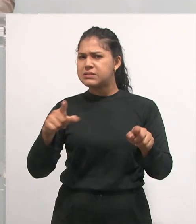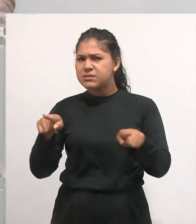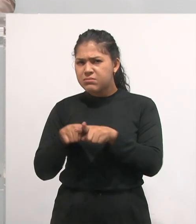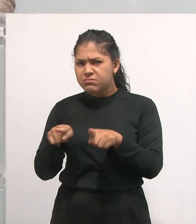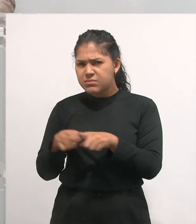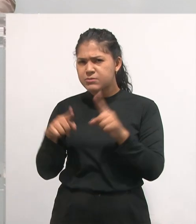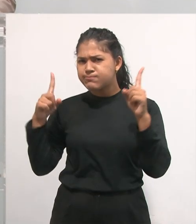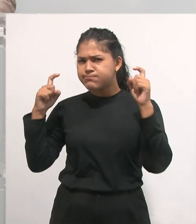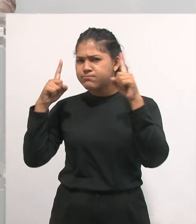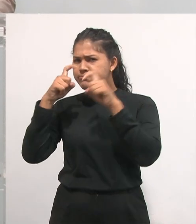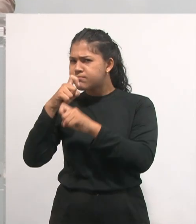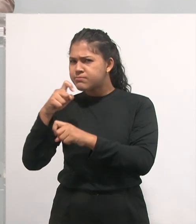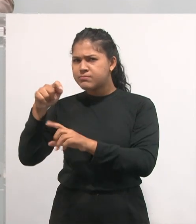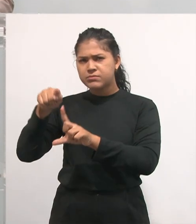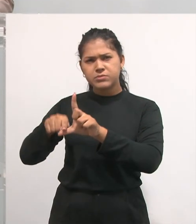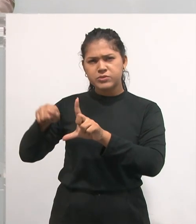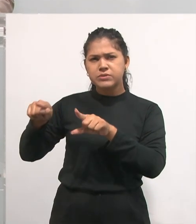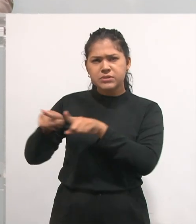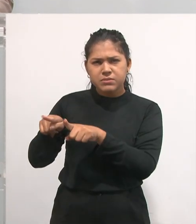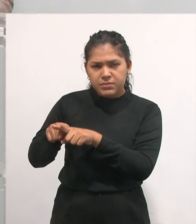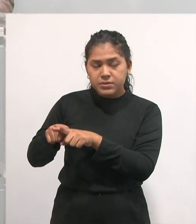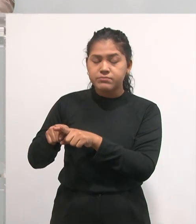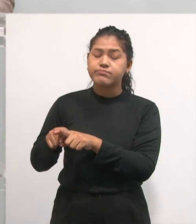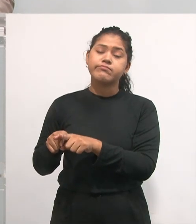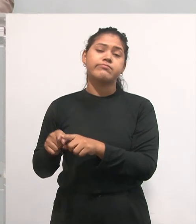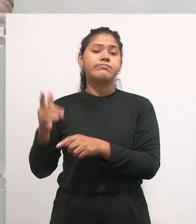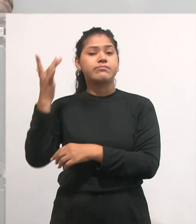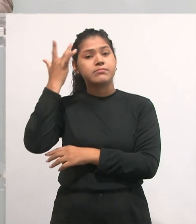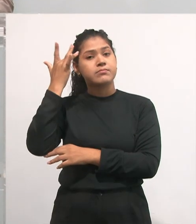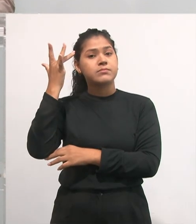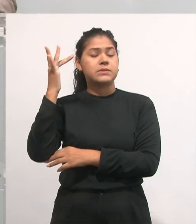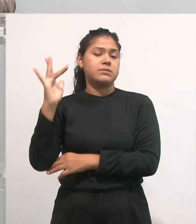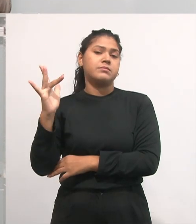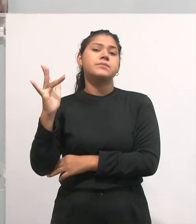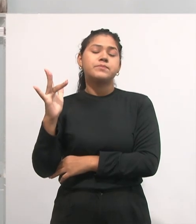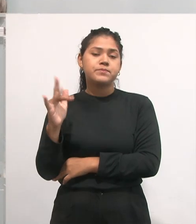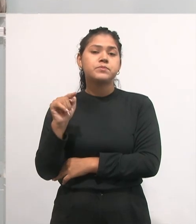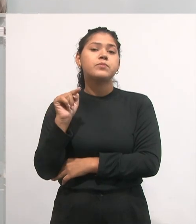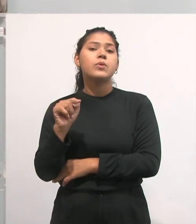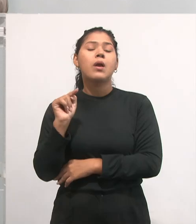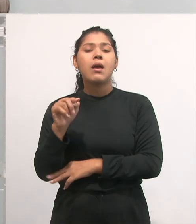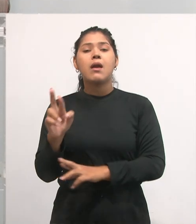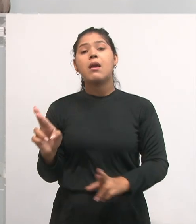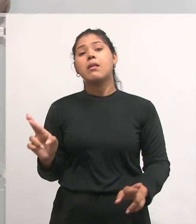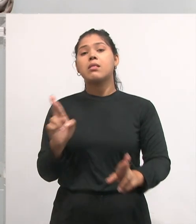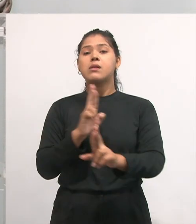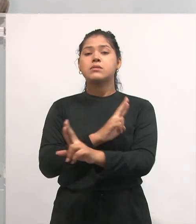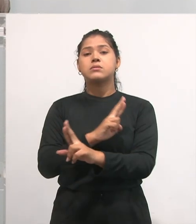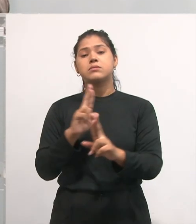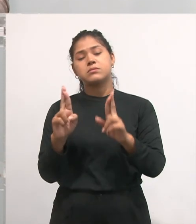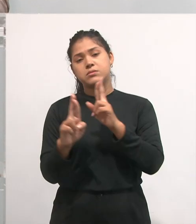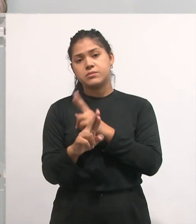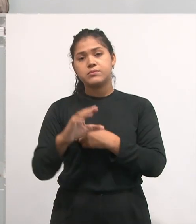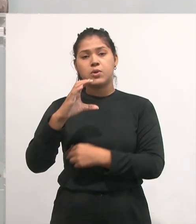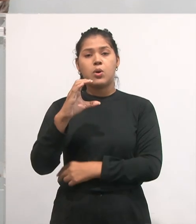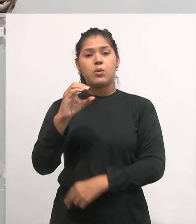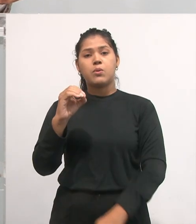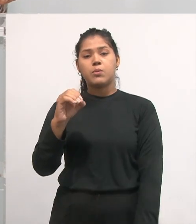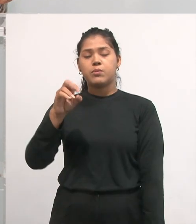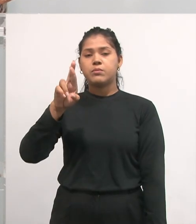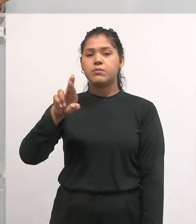um exemplo didático para a gente entender a ideia de correlação. A gente está correlacionando